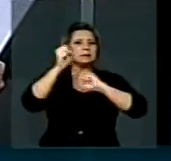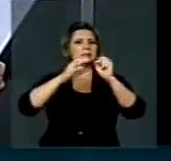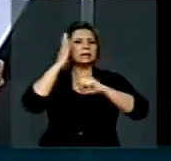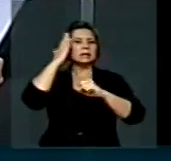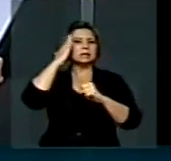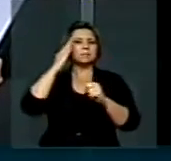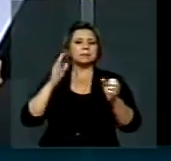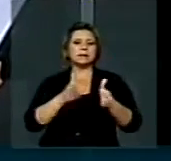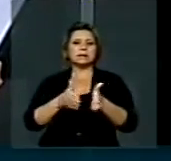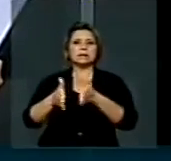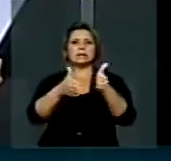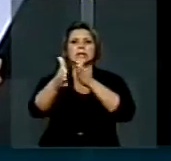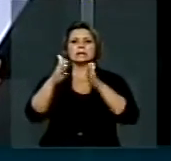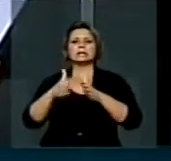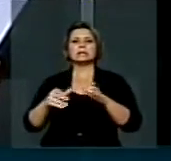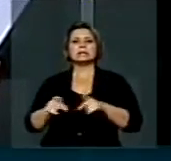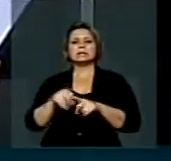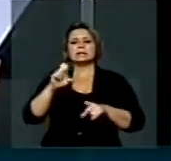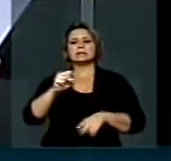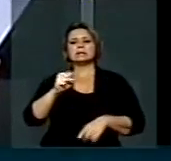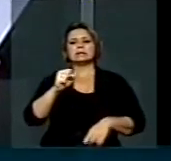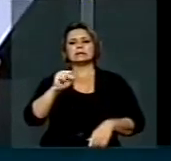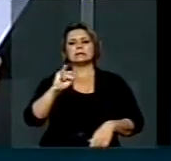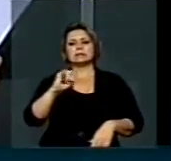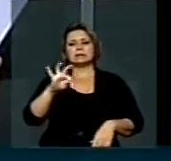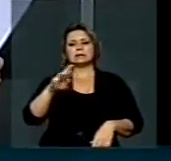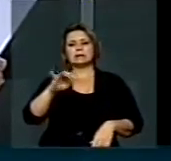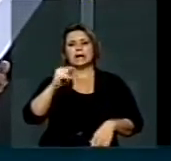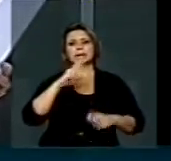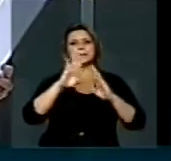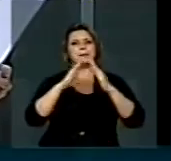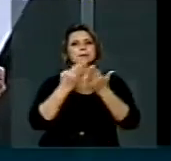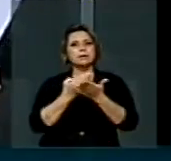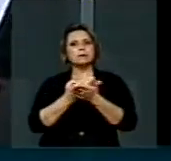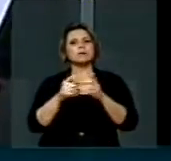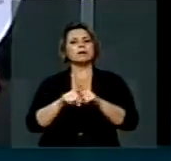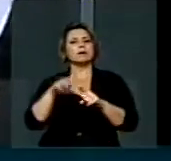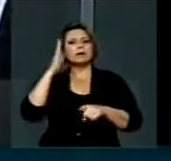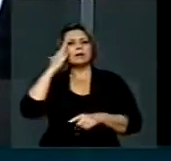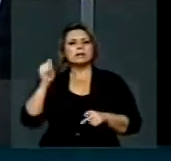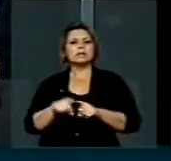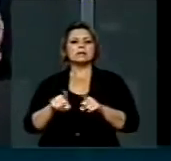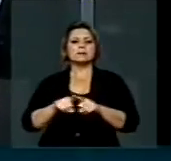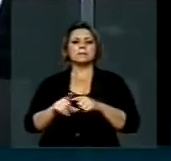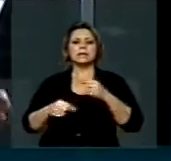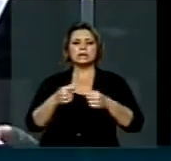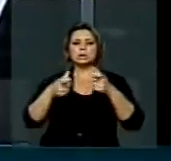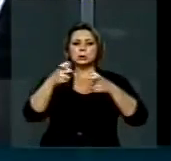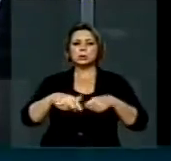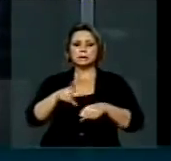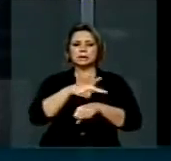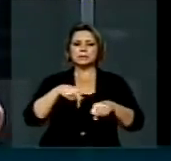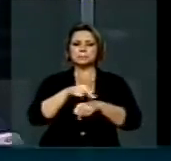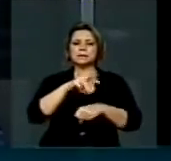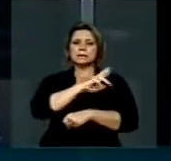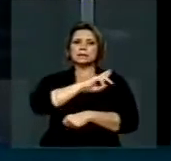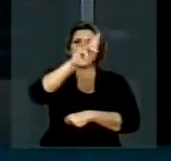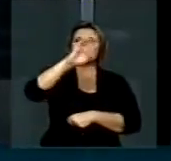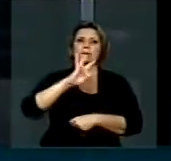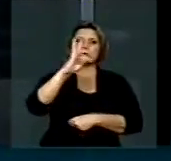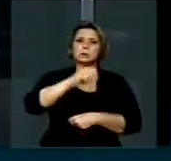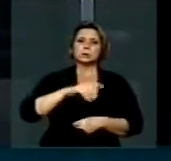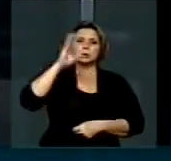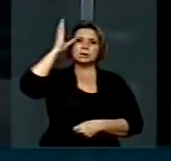de estradas, sistemas sanitários e sistemas de escola público. Reconhecido e considerado pelos ocidentais como um país representante de toda a